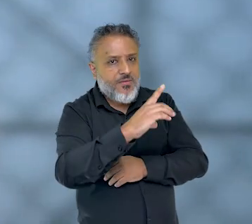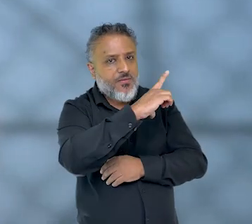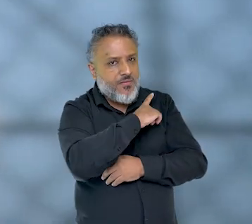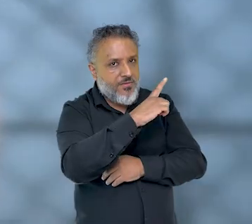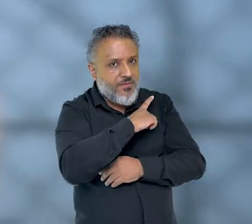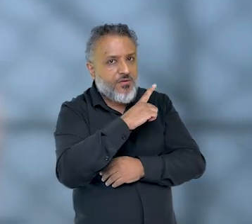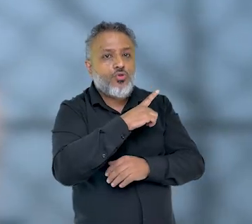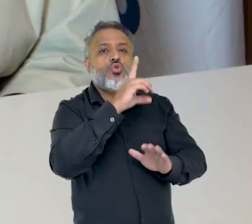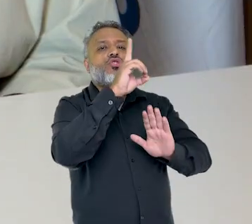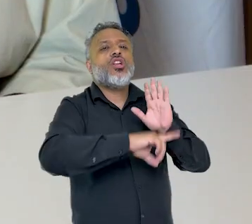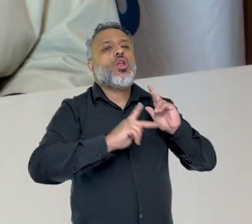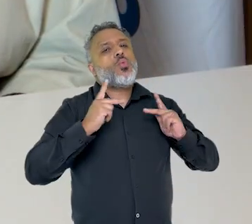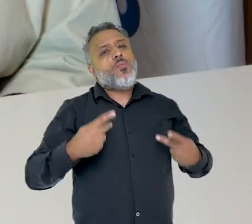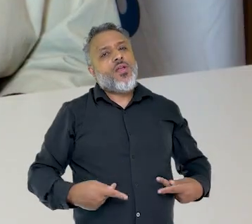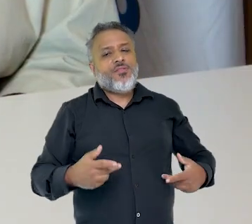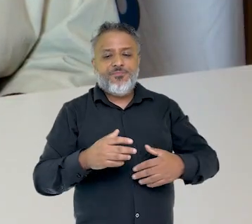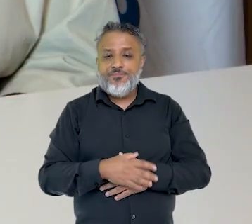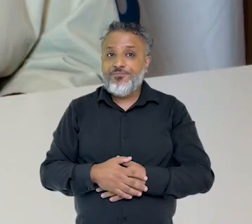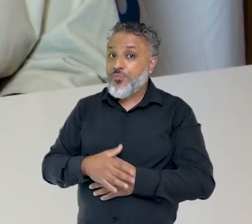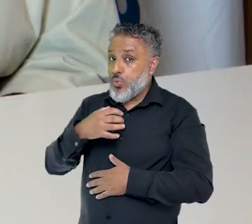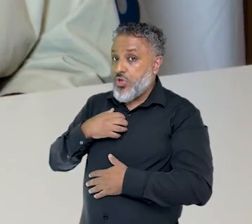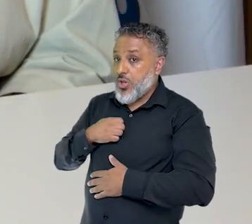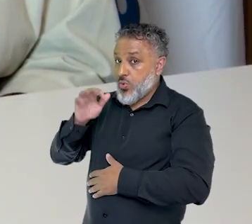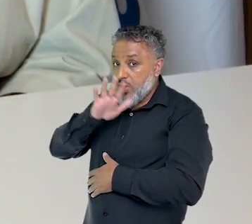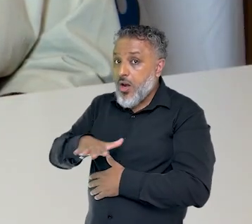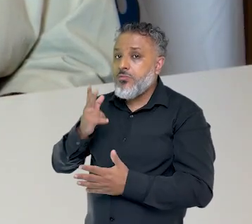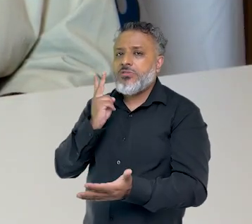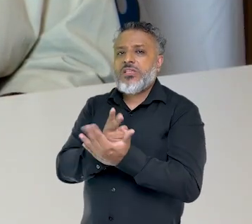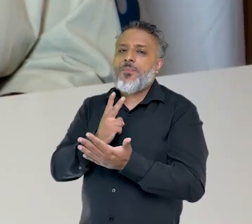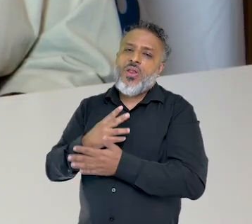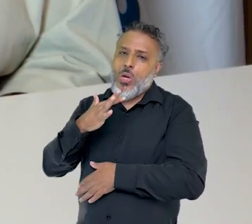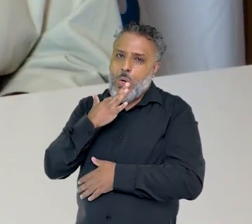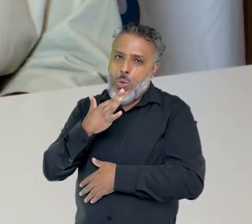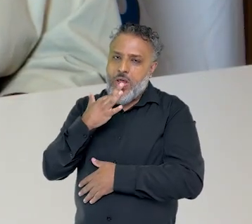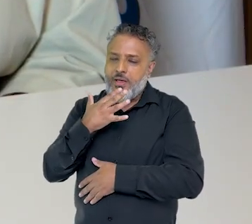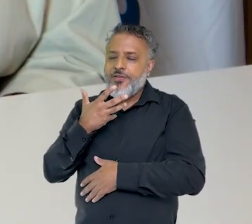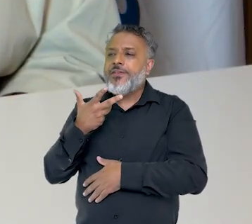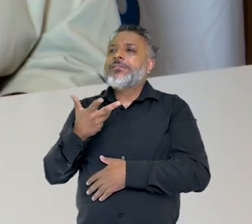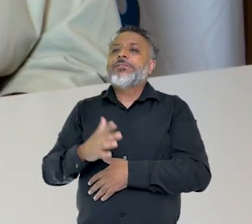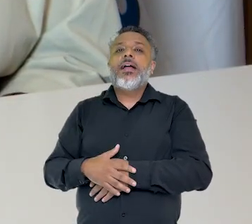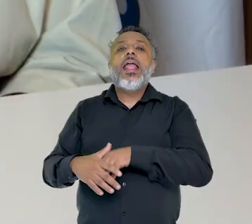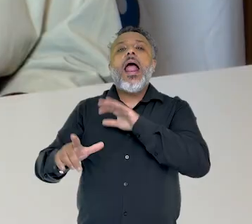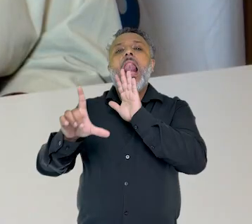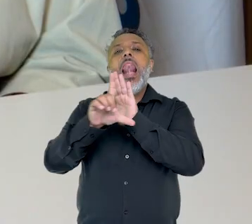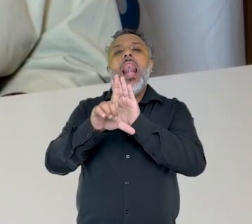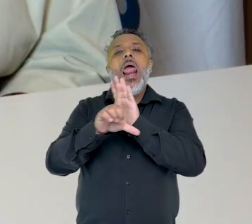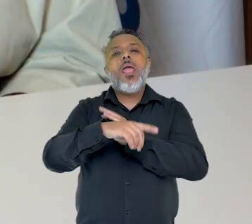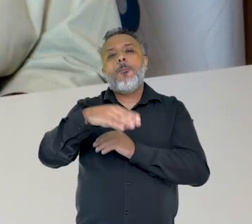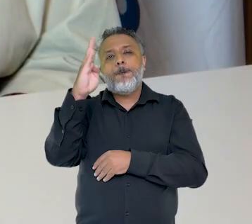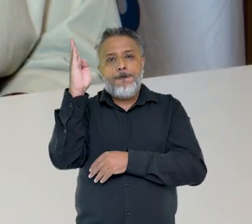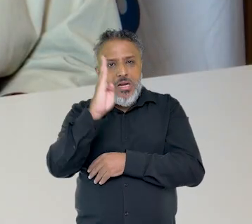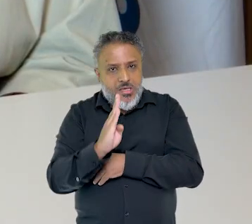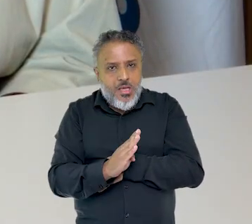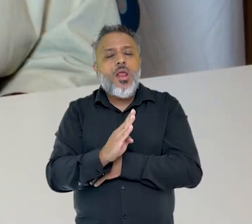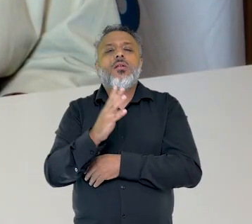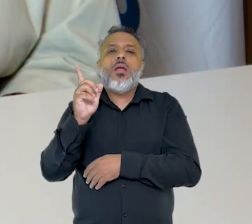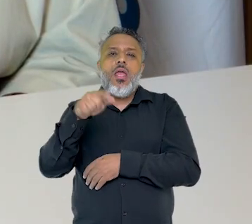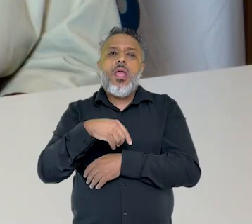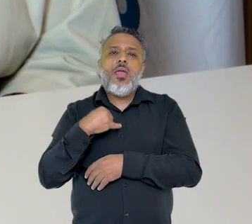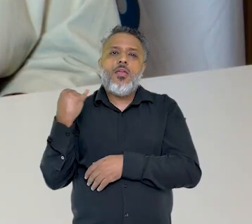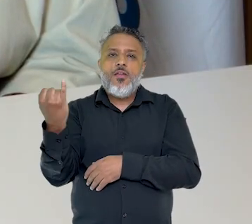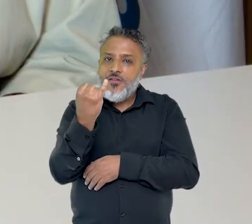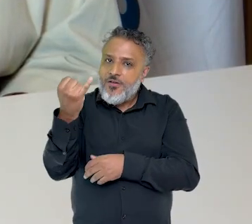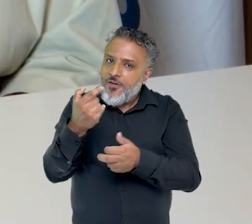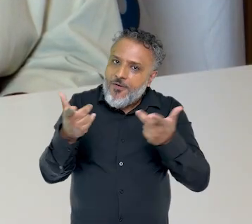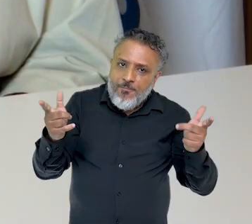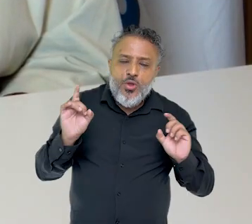nos direitos humanos. De maneira geral, o que a gente sempre reconhece e enfatiza é que a legislação brasileira ela é extremamente,